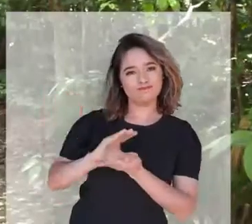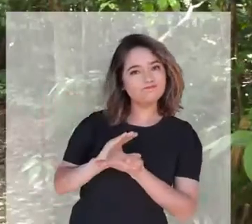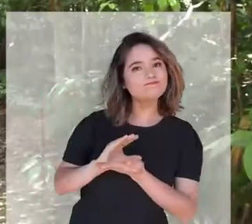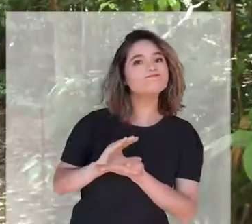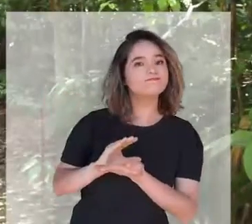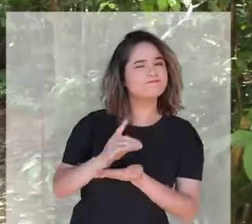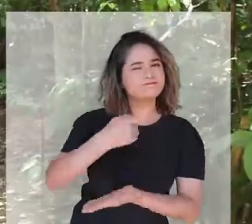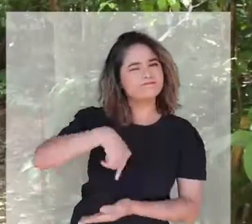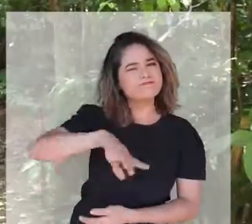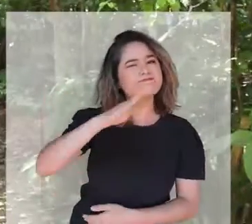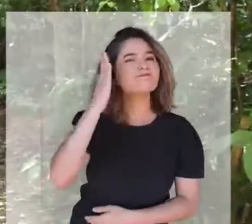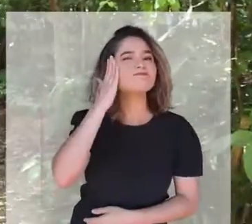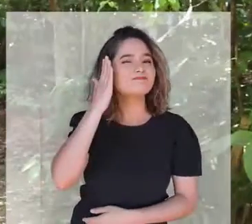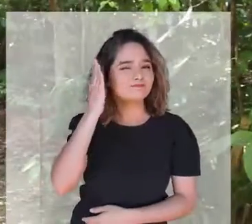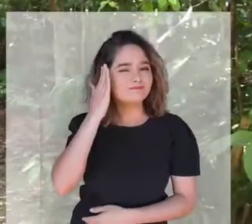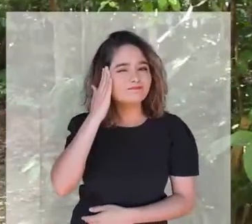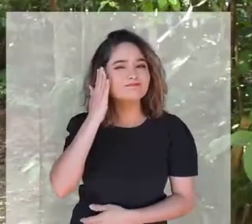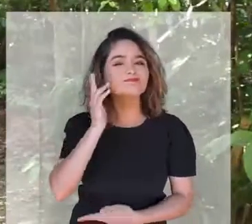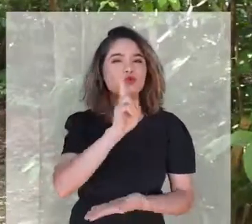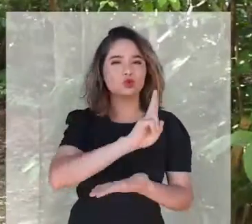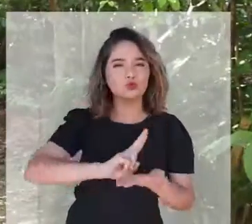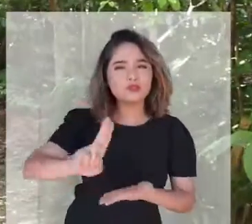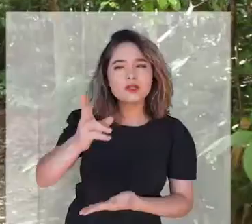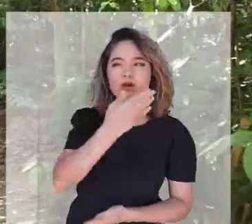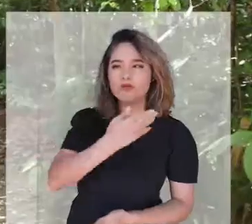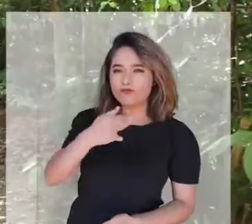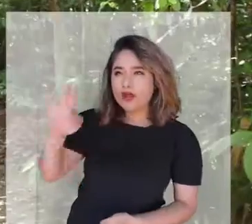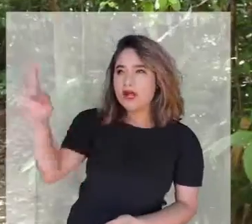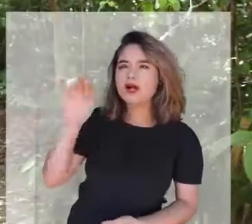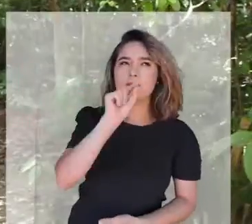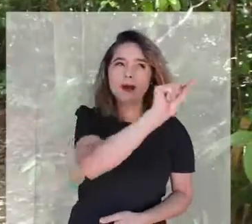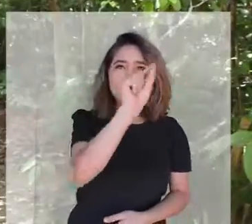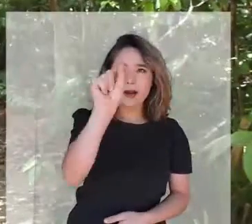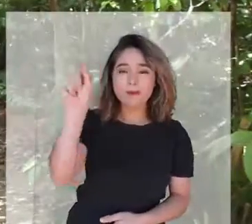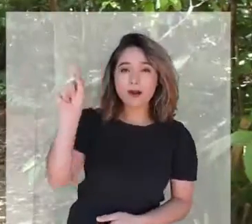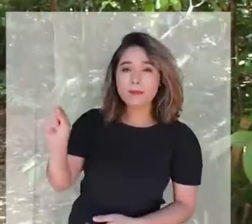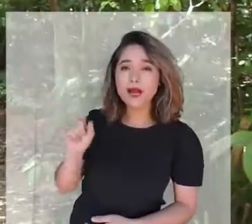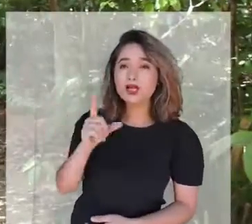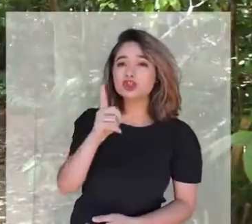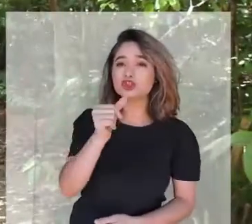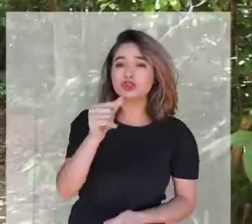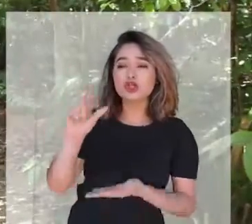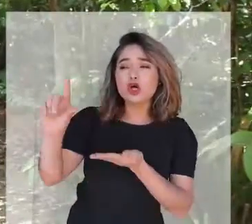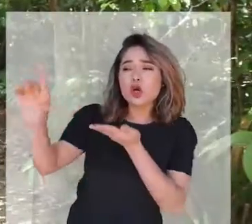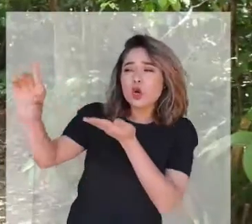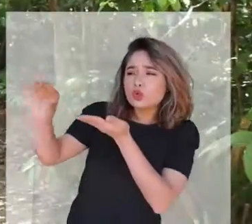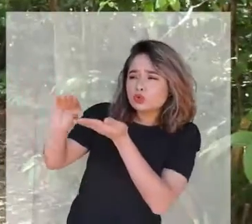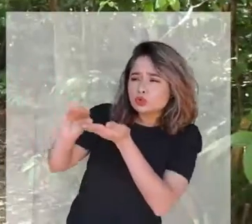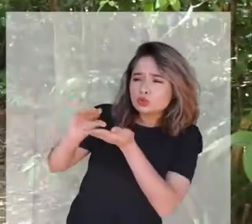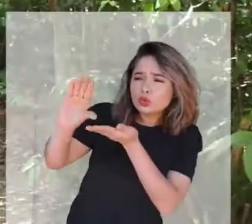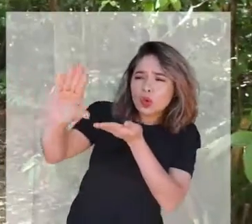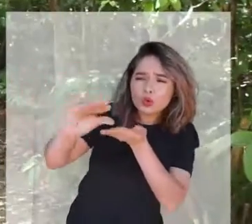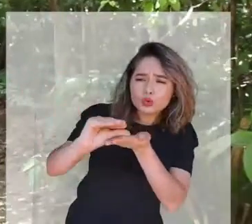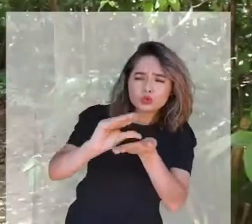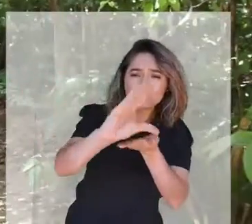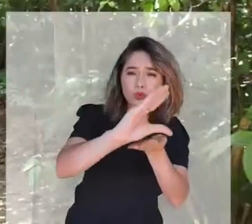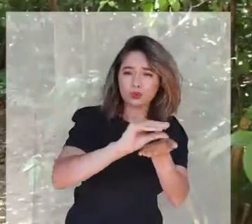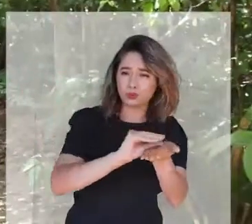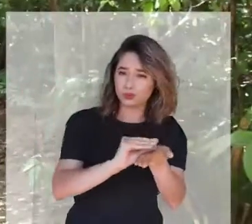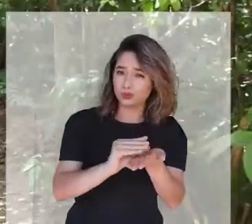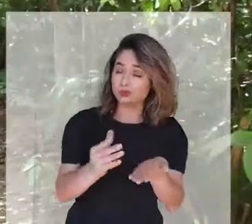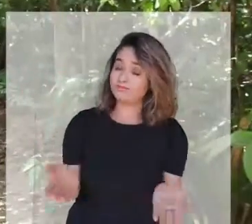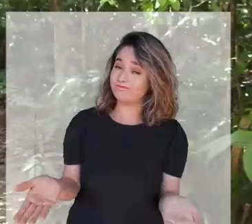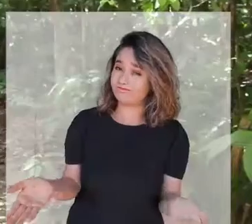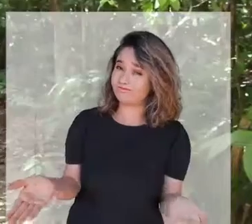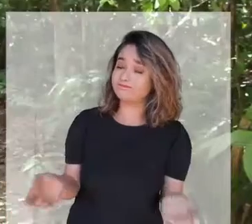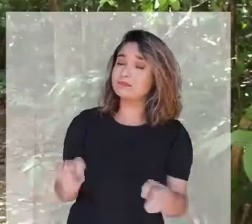financiamentos extra-orçamentários para o desenvolvimento e ampliação da extensão universitária. Hoje,